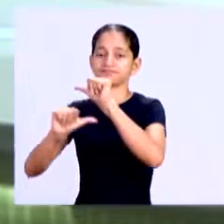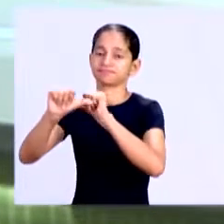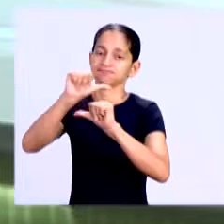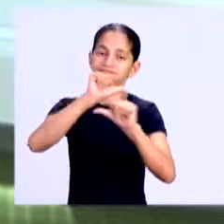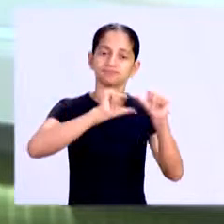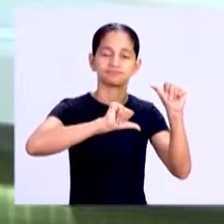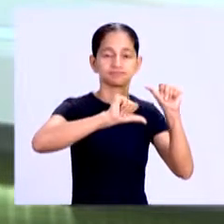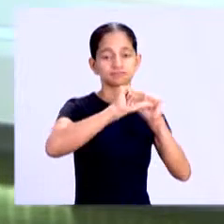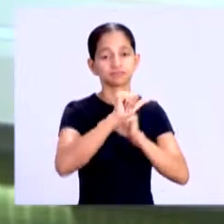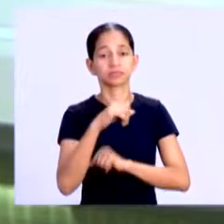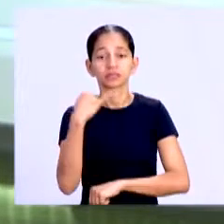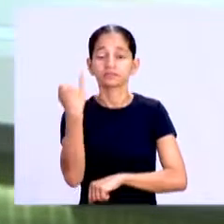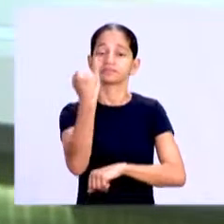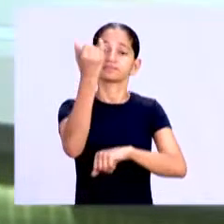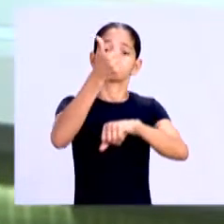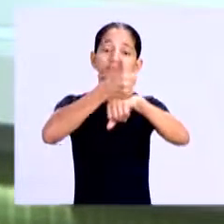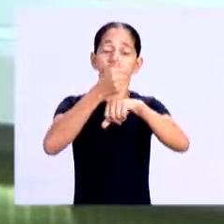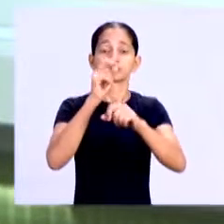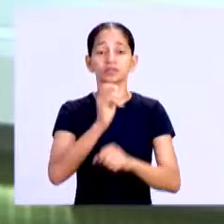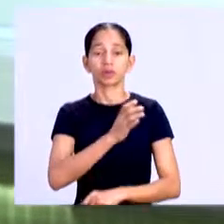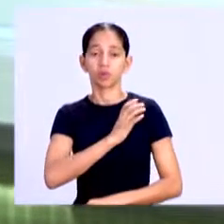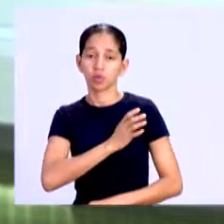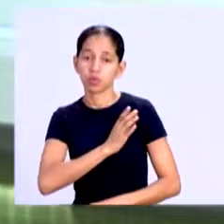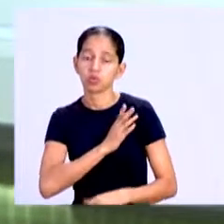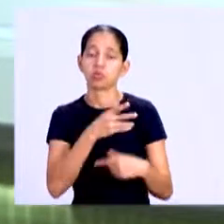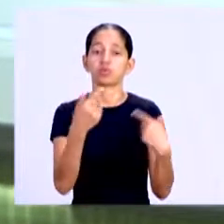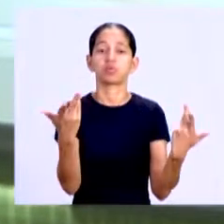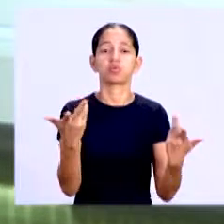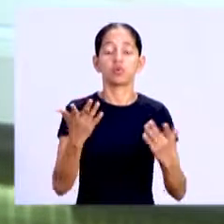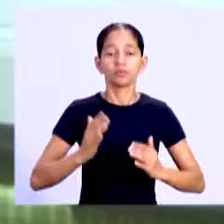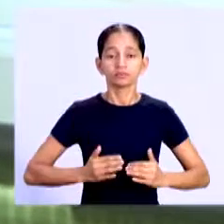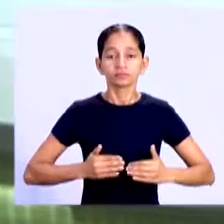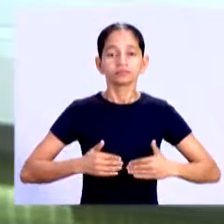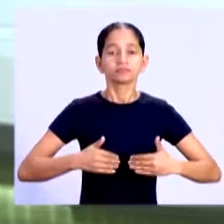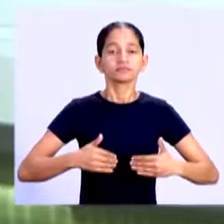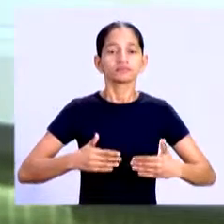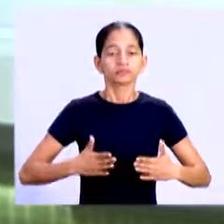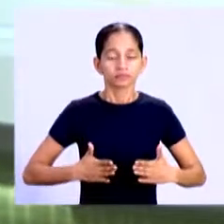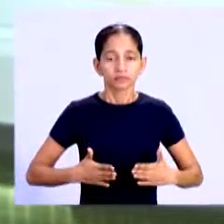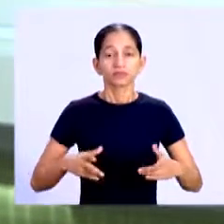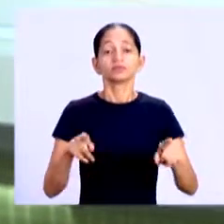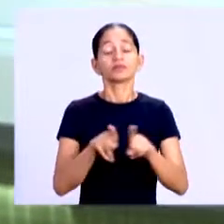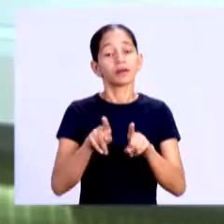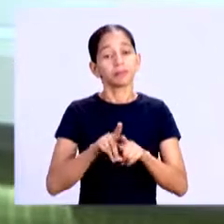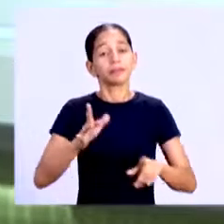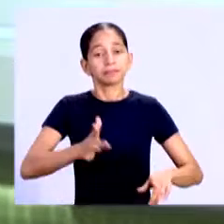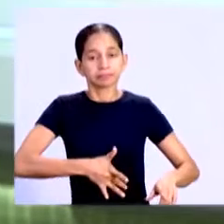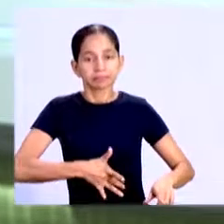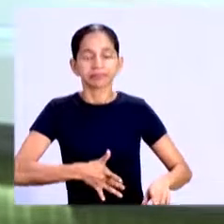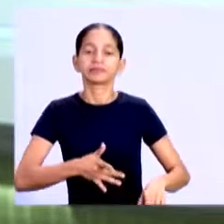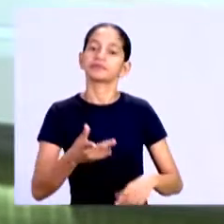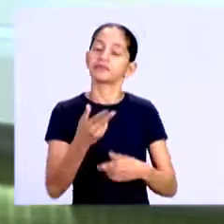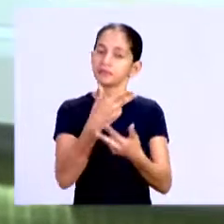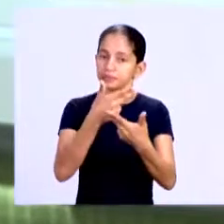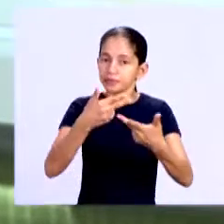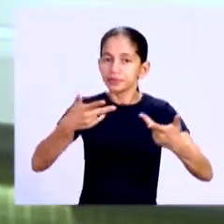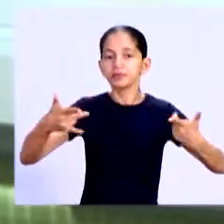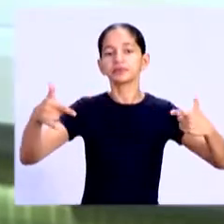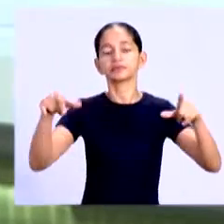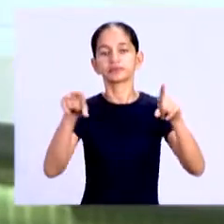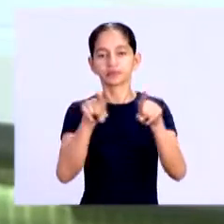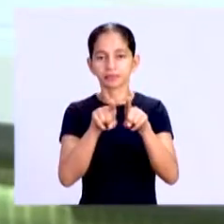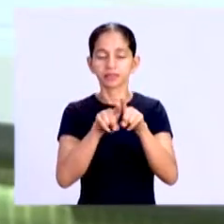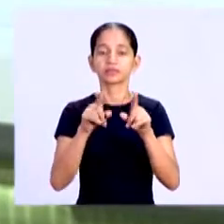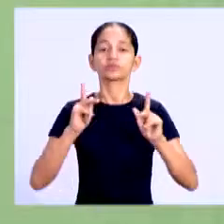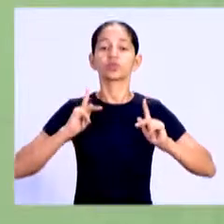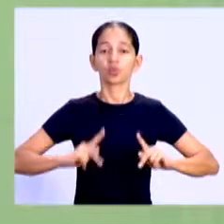órgãos, principalmente como coração, pulmão, fígado, baço, entre outros órgãos do